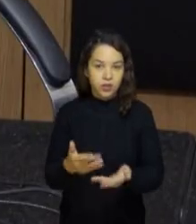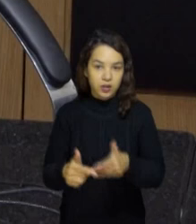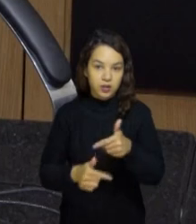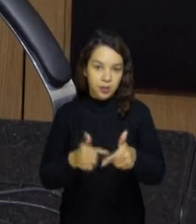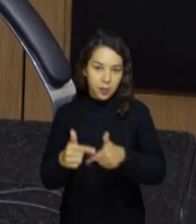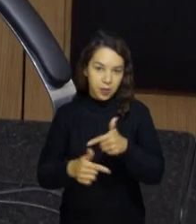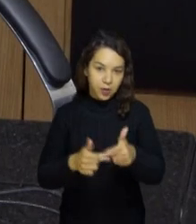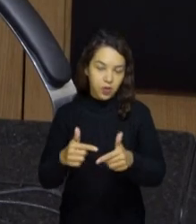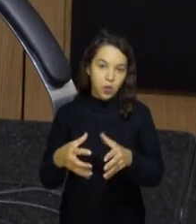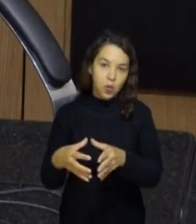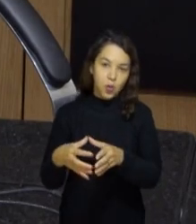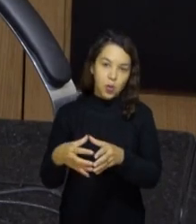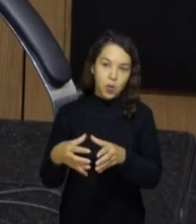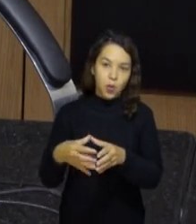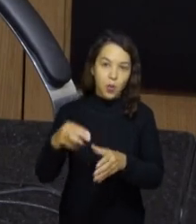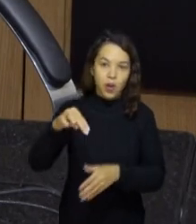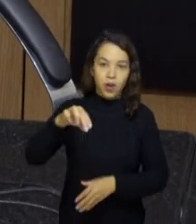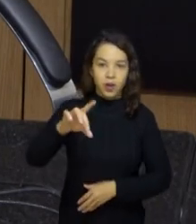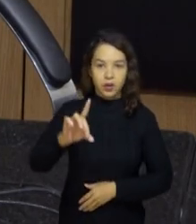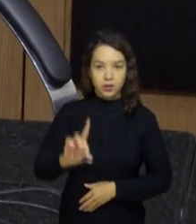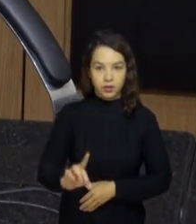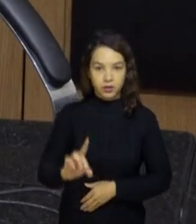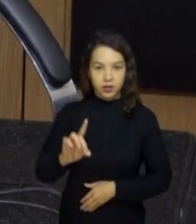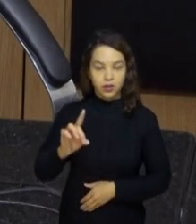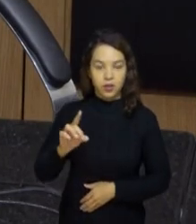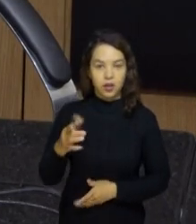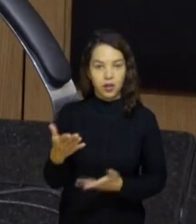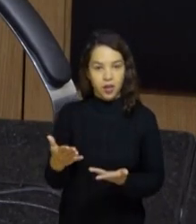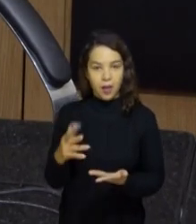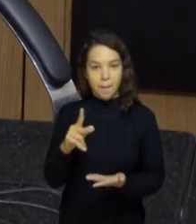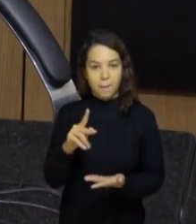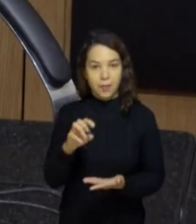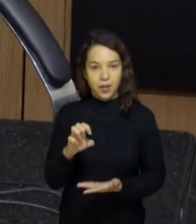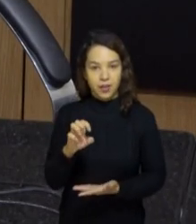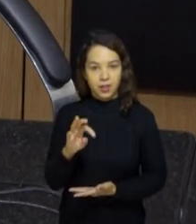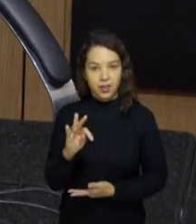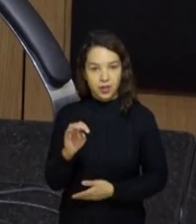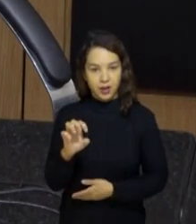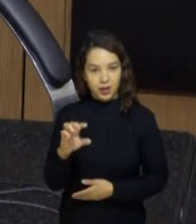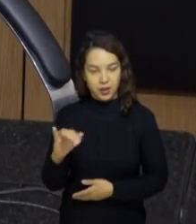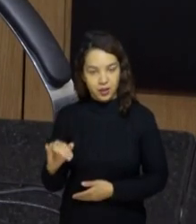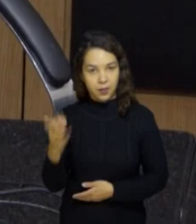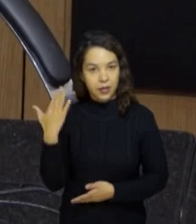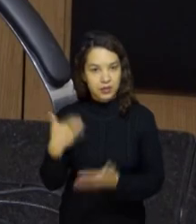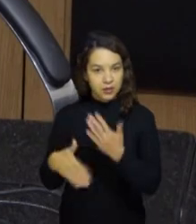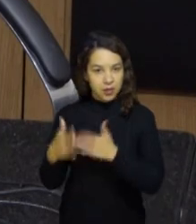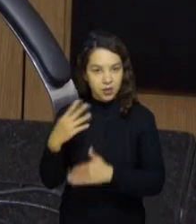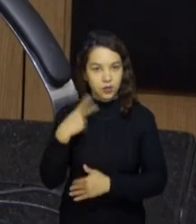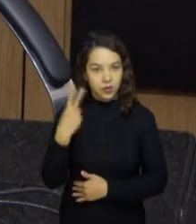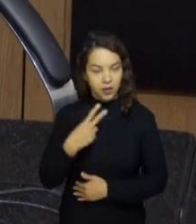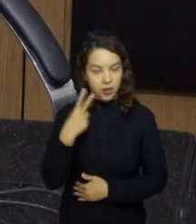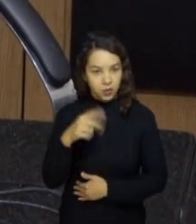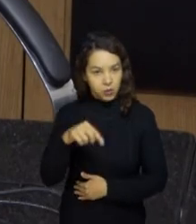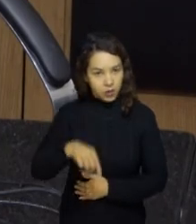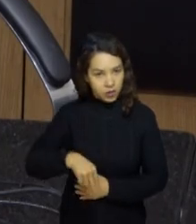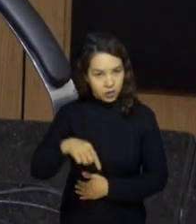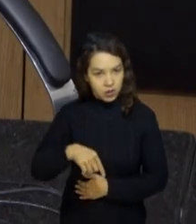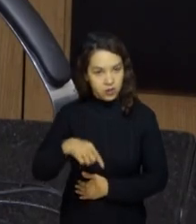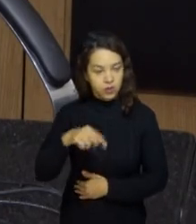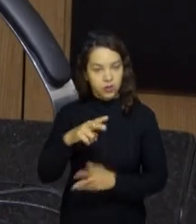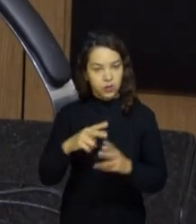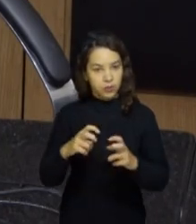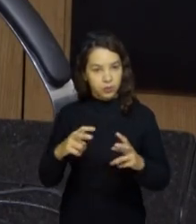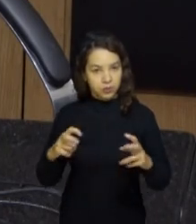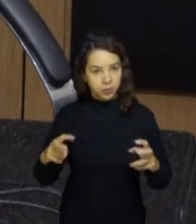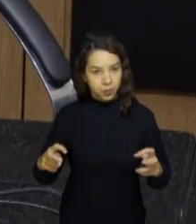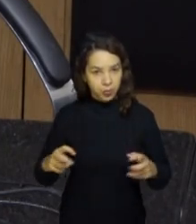ND, o saudoso Mário Petrelli, na minha época de vereador aqui em Florianópolis, inclusive,